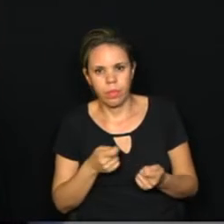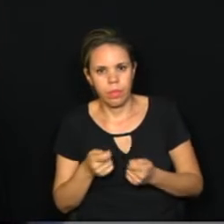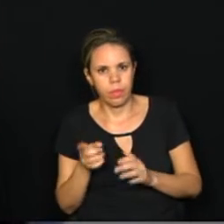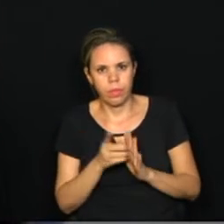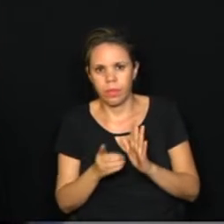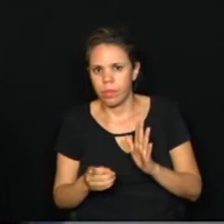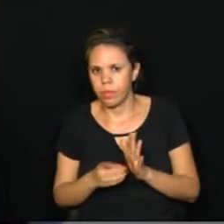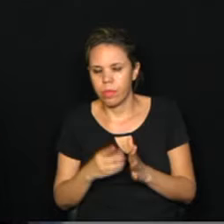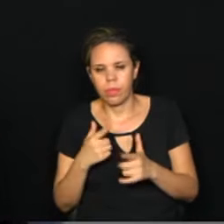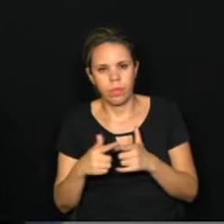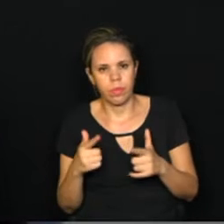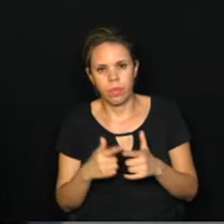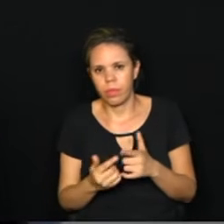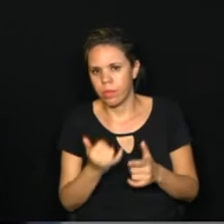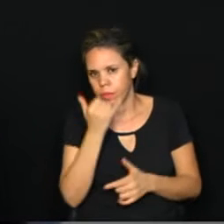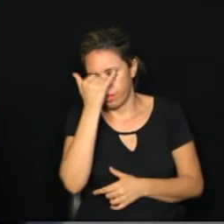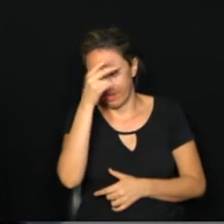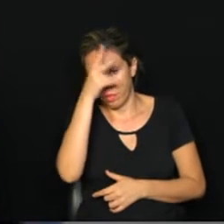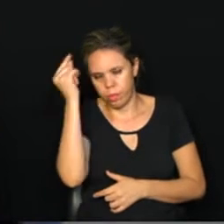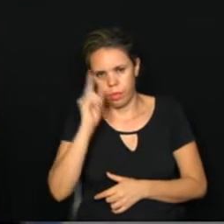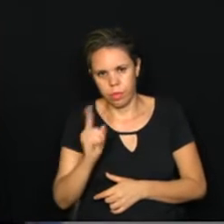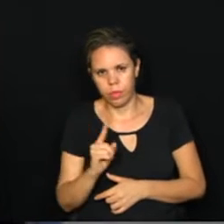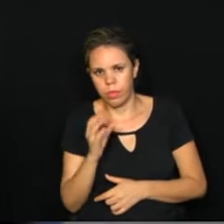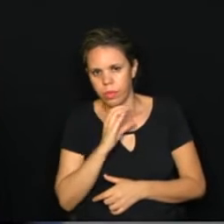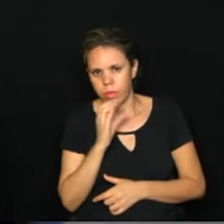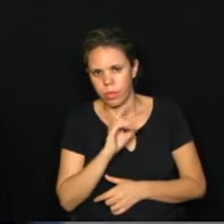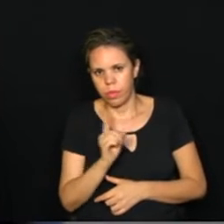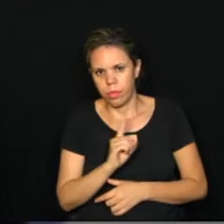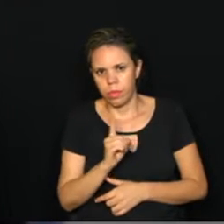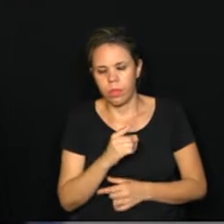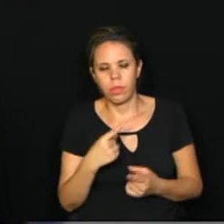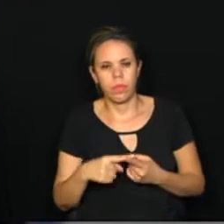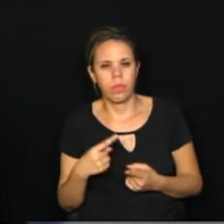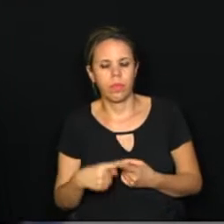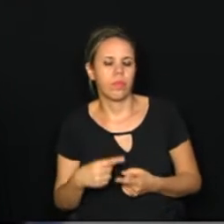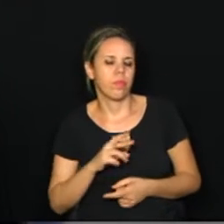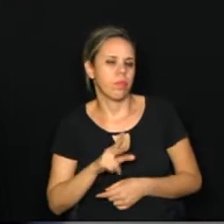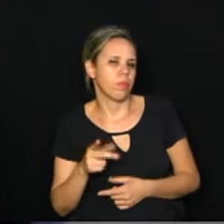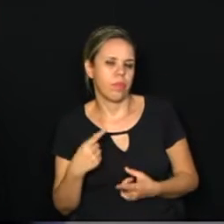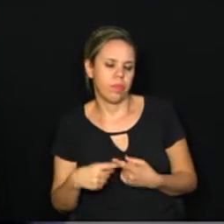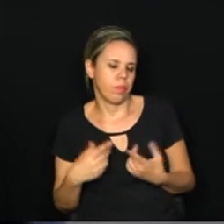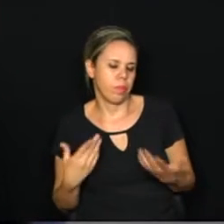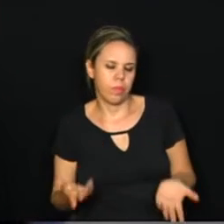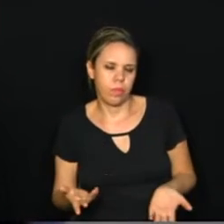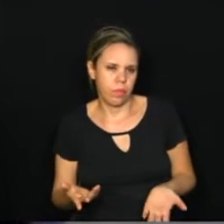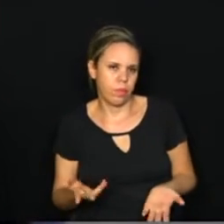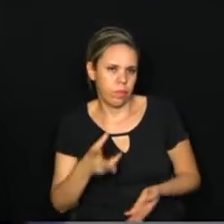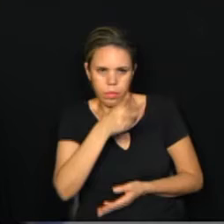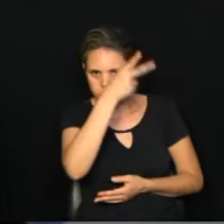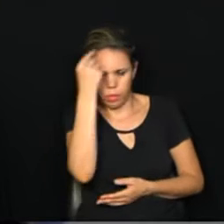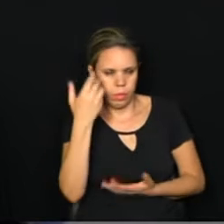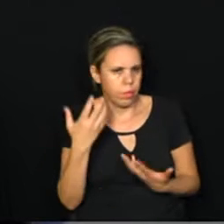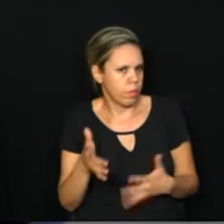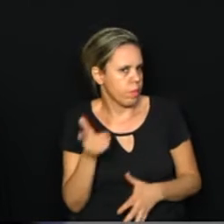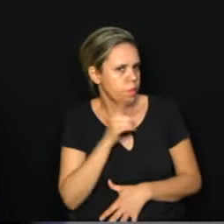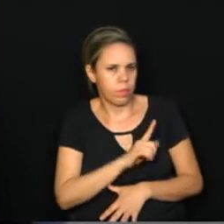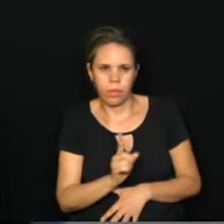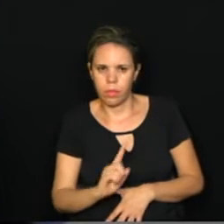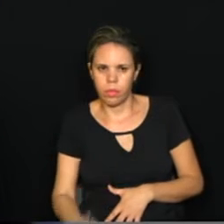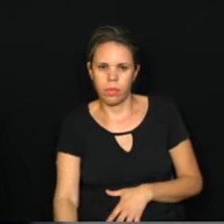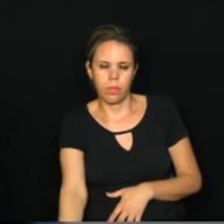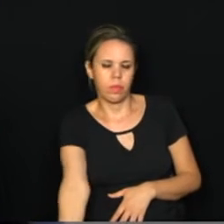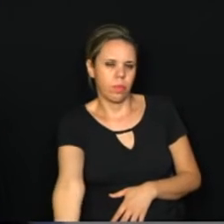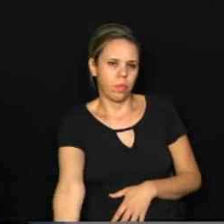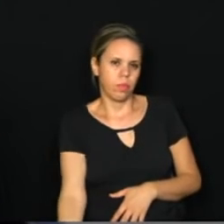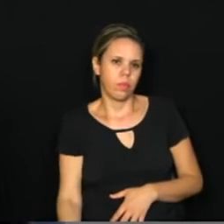de situação de calamidade pública ou situação de emergência. E não é porque a prefeitura não conseguiu, é porque